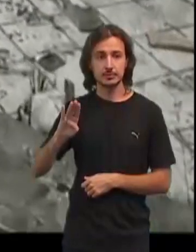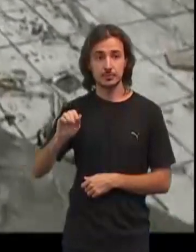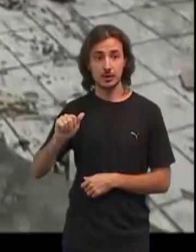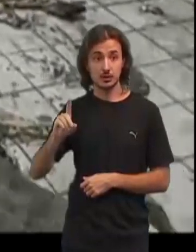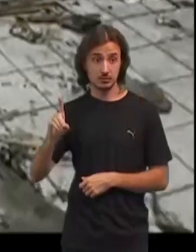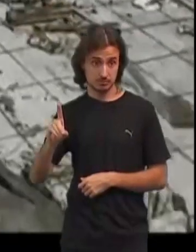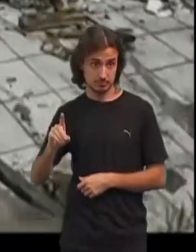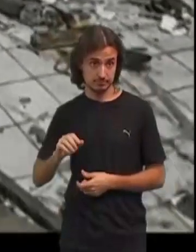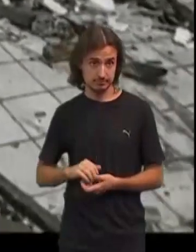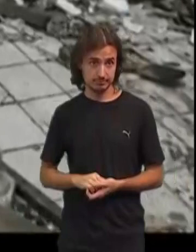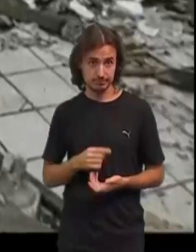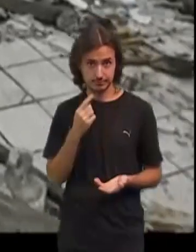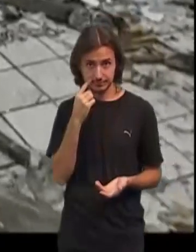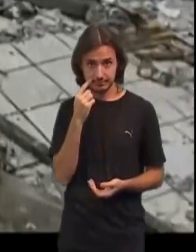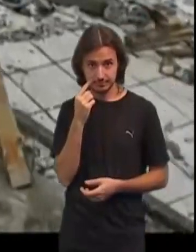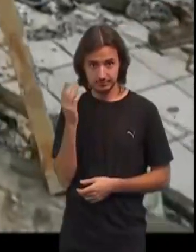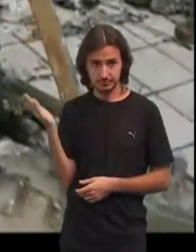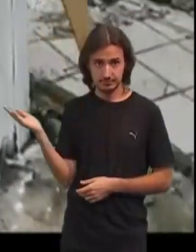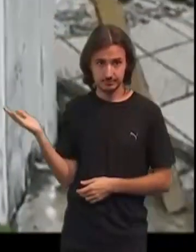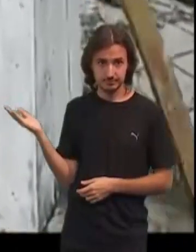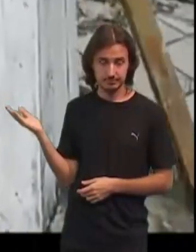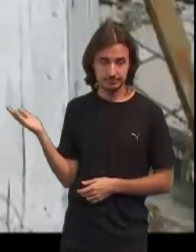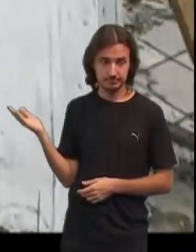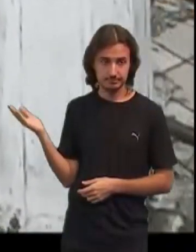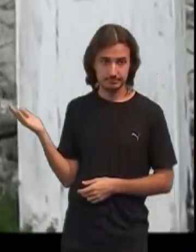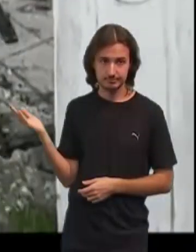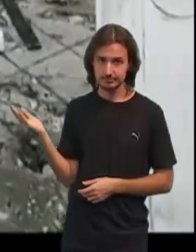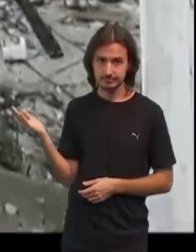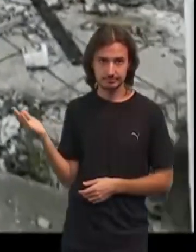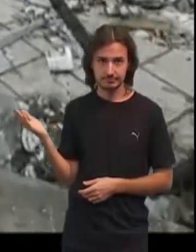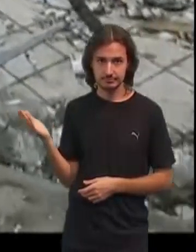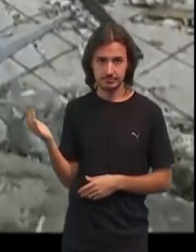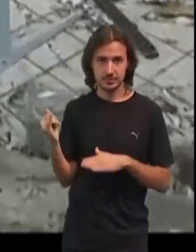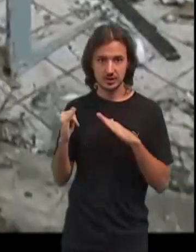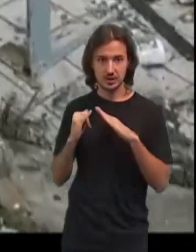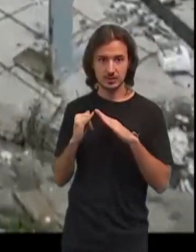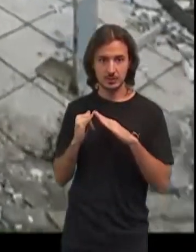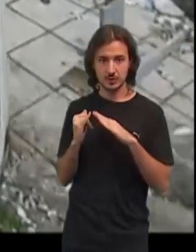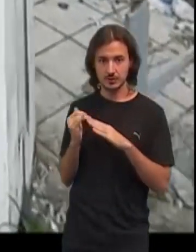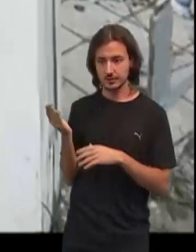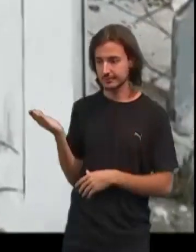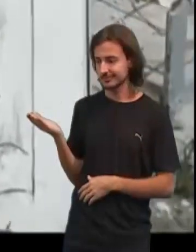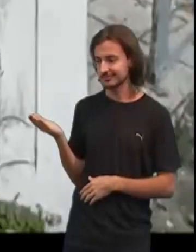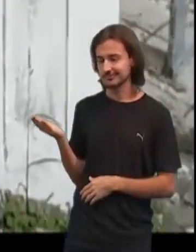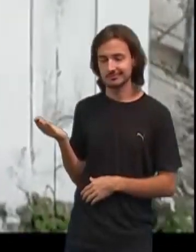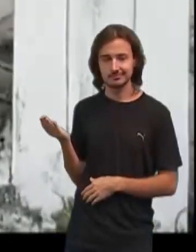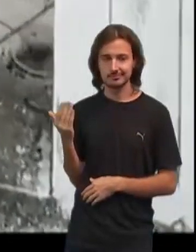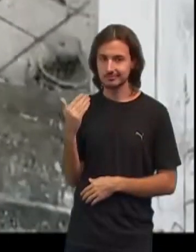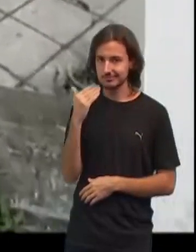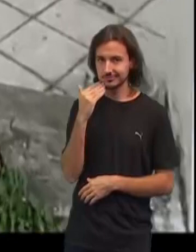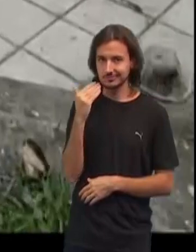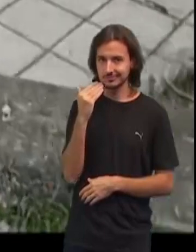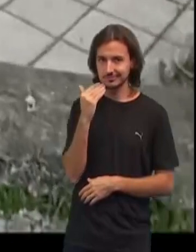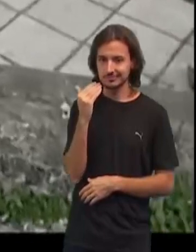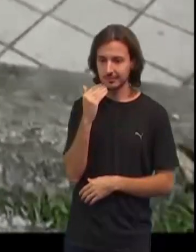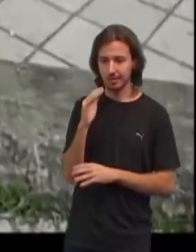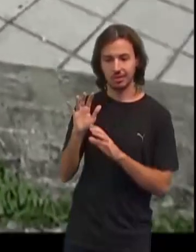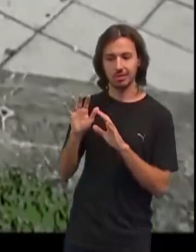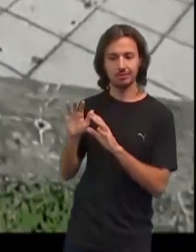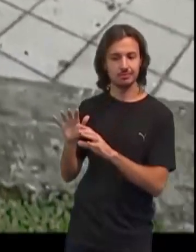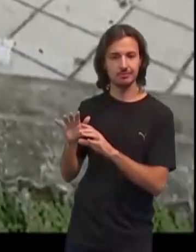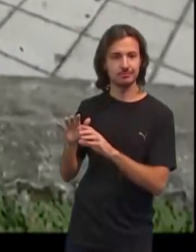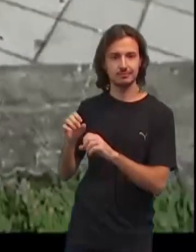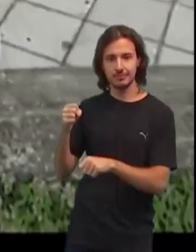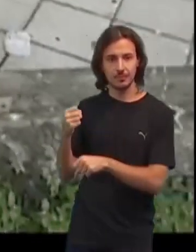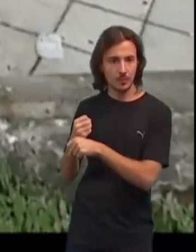hoje, esse imóvel encontra nesse estado. São bens tombados.